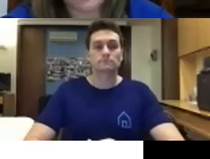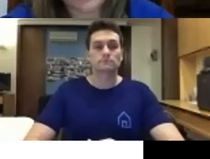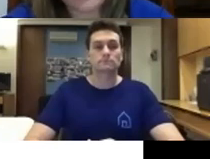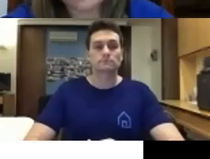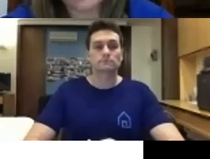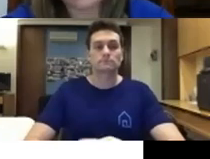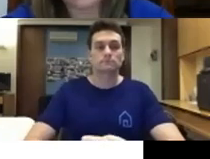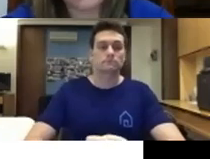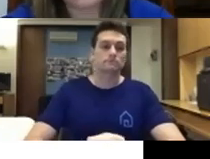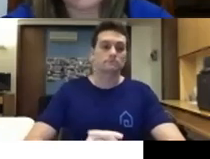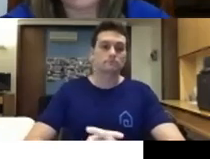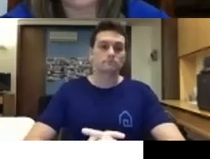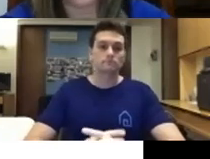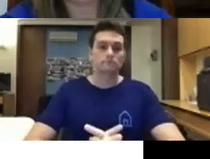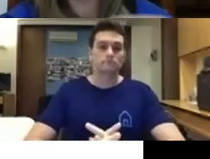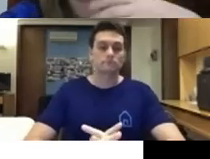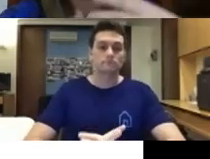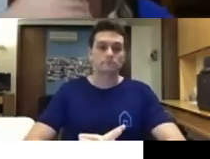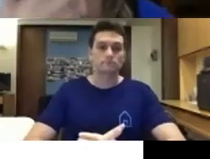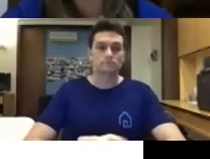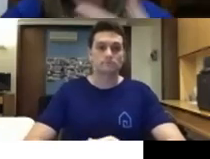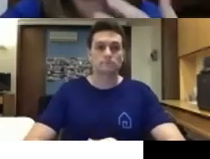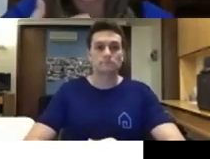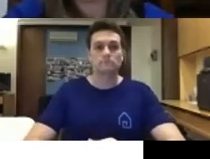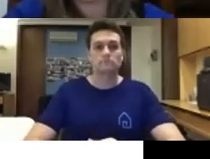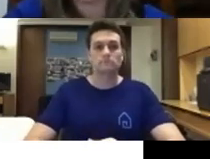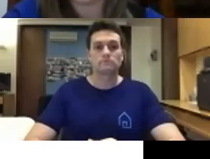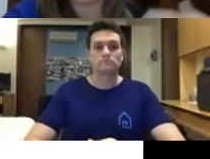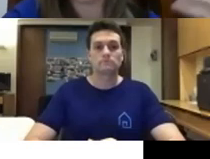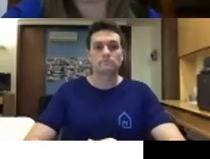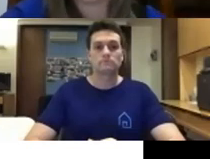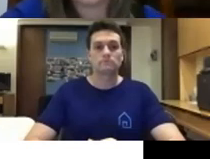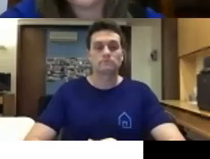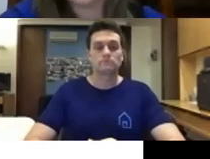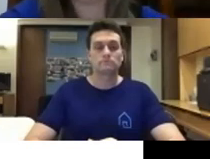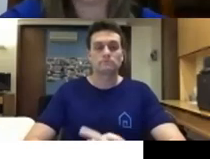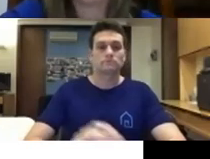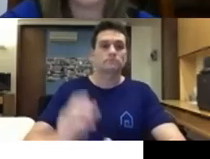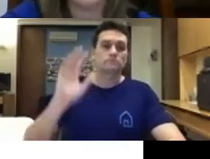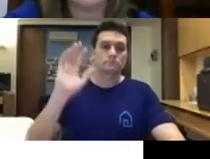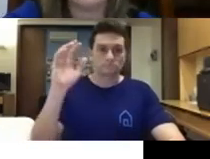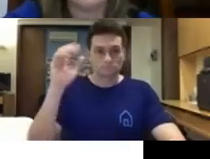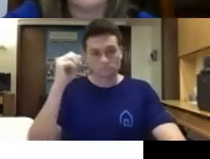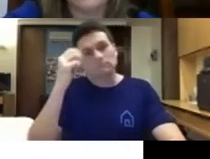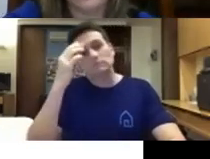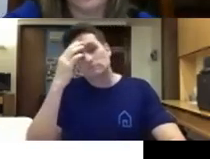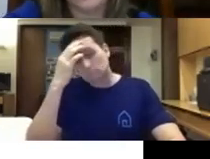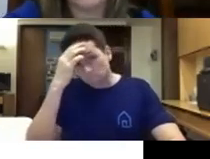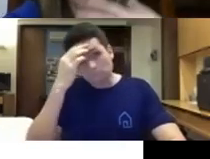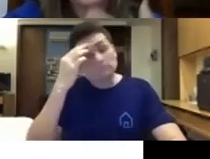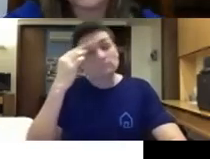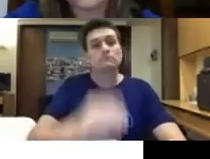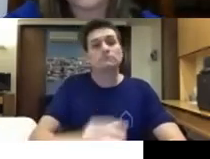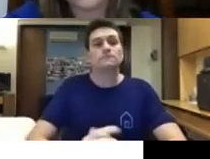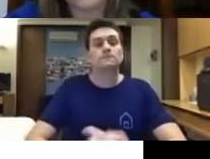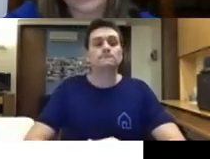me dar o tempo requerido, que é justamente, né? Quanto eu vou precisar para, por exemplo, fazer uma evacuação, ou para ter